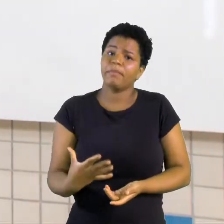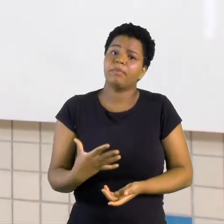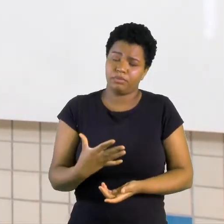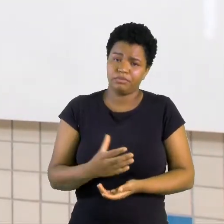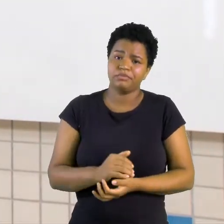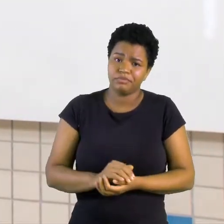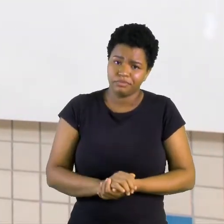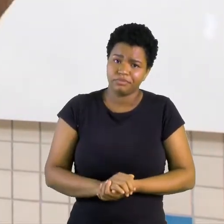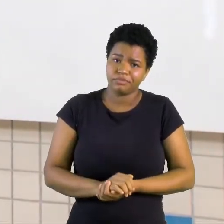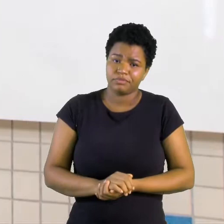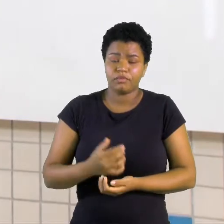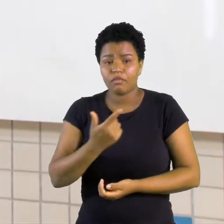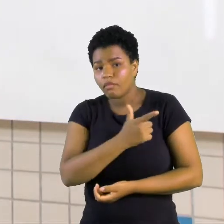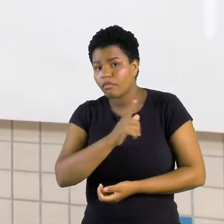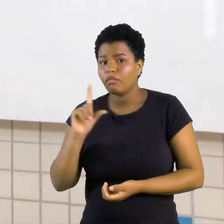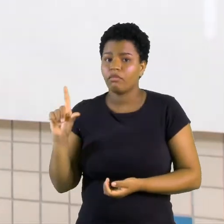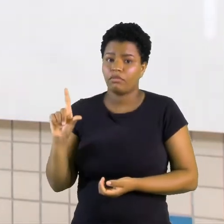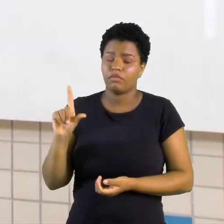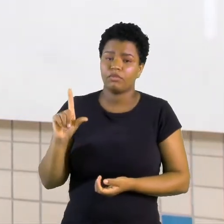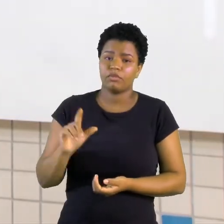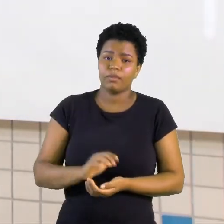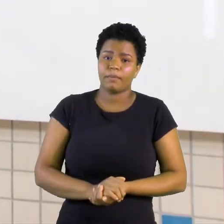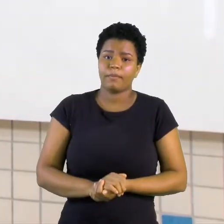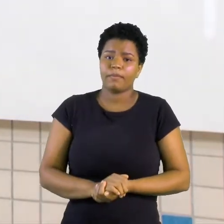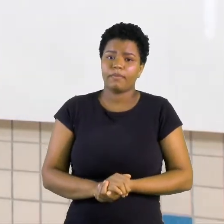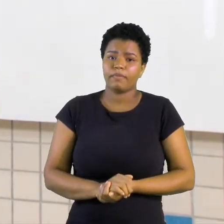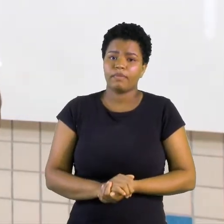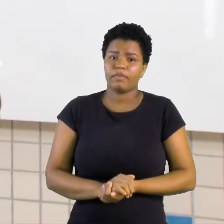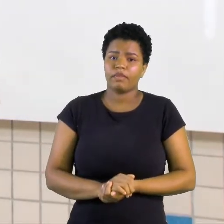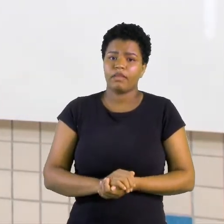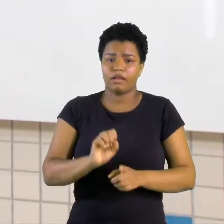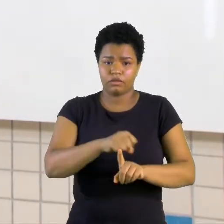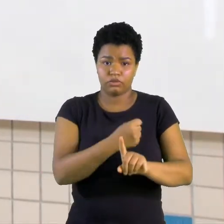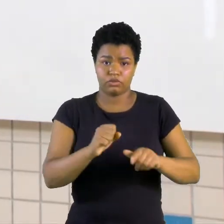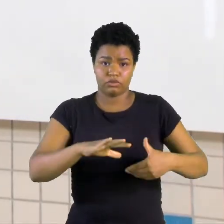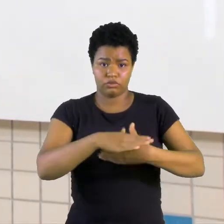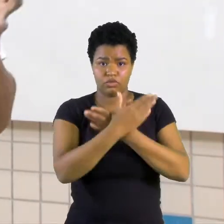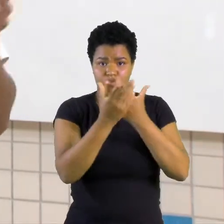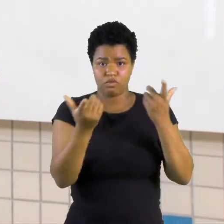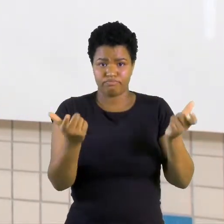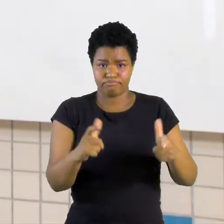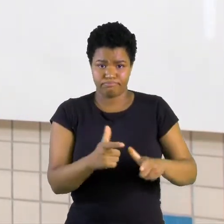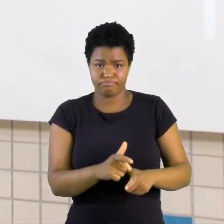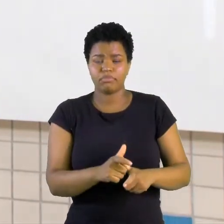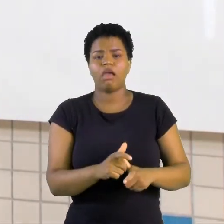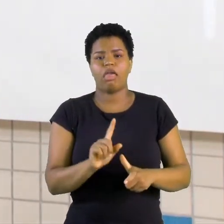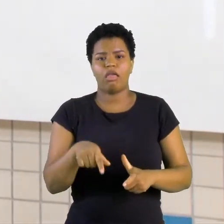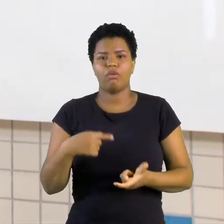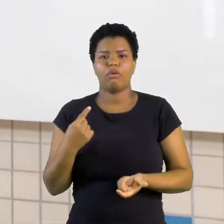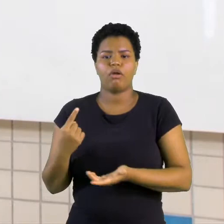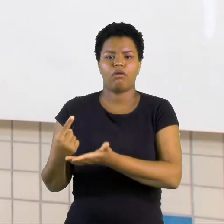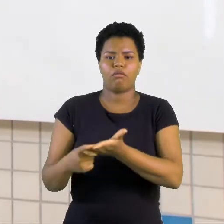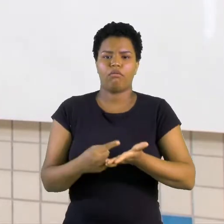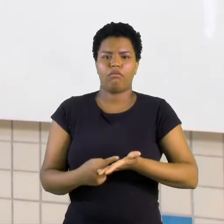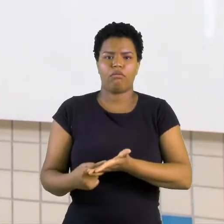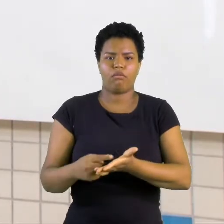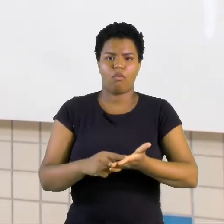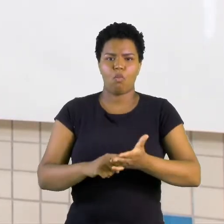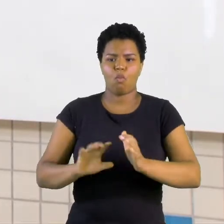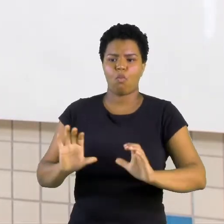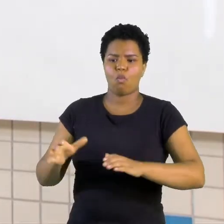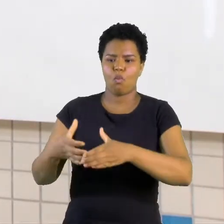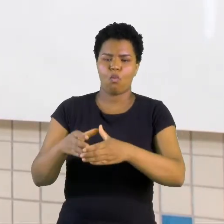Então outro fator que fez com que a sociedade asteca caísse em declínio foram as alianças, entre os